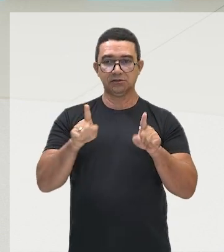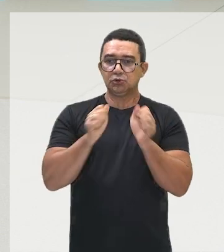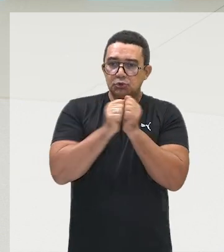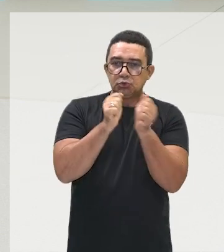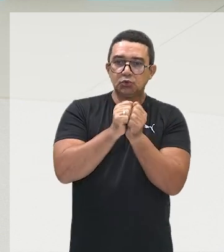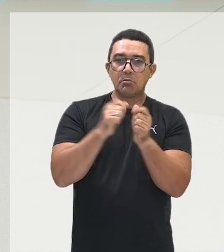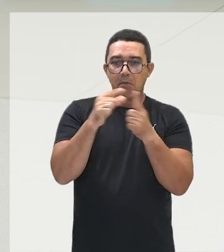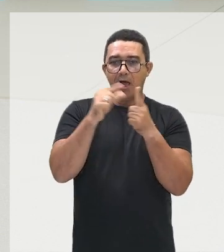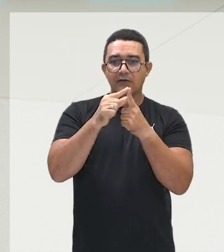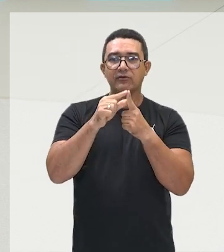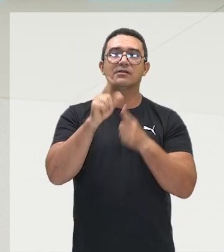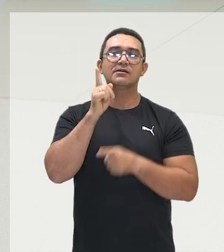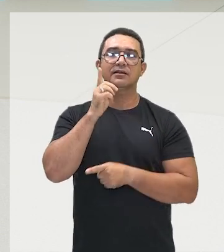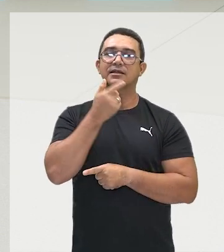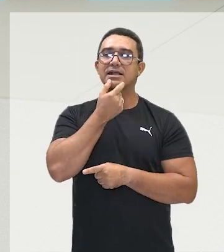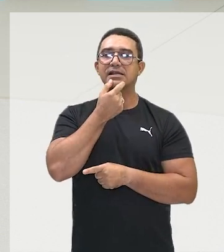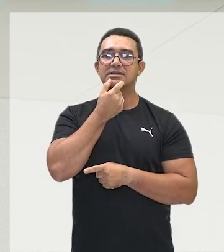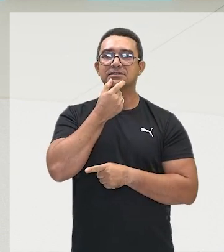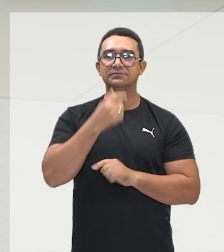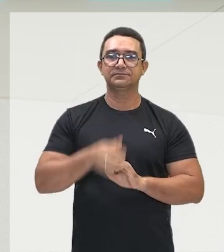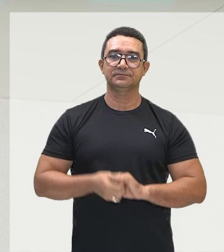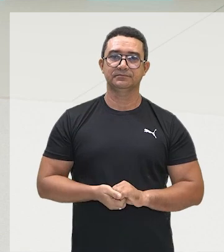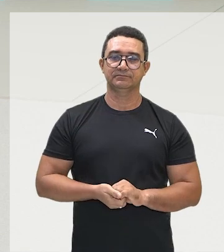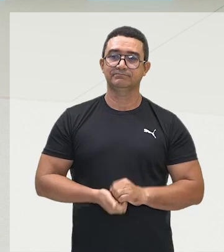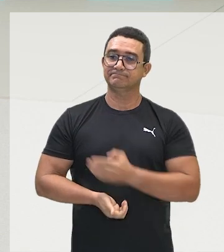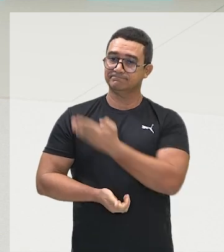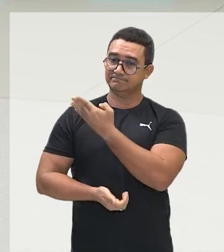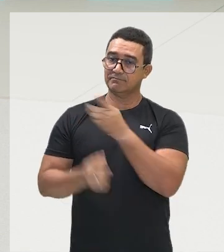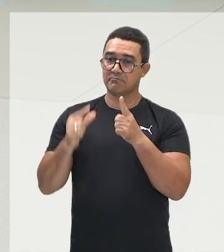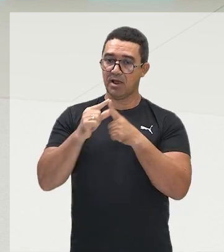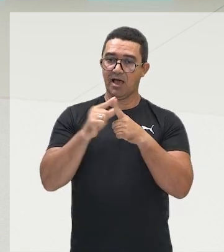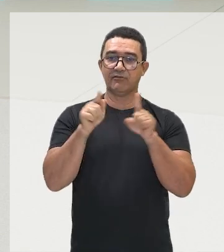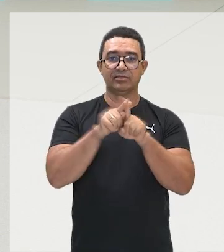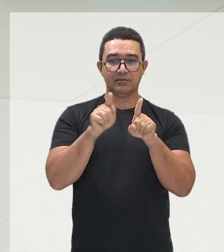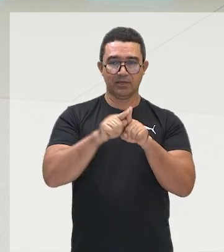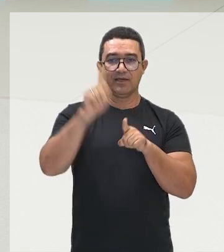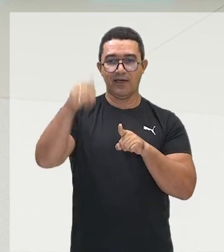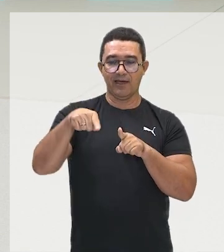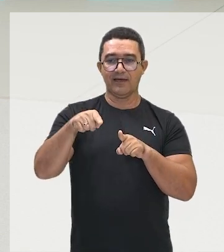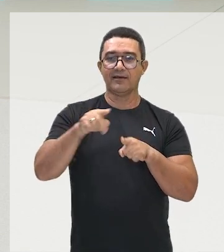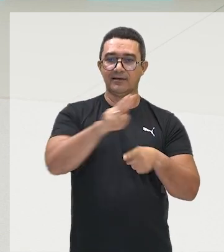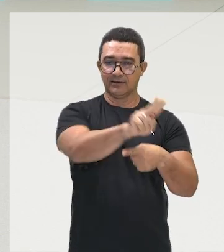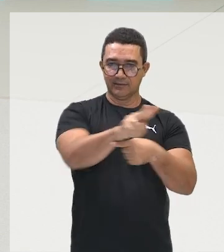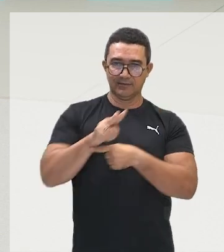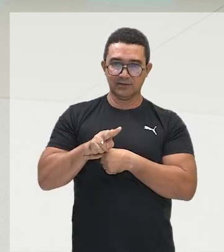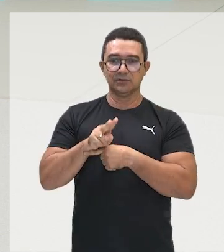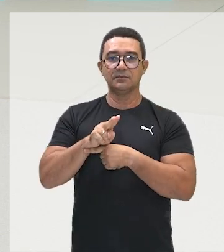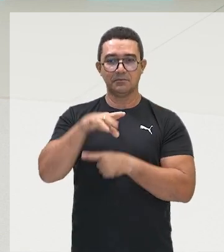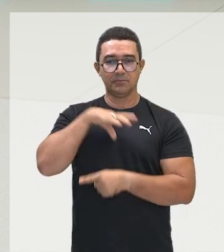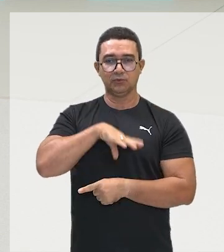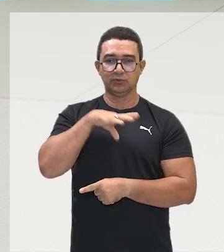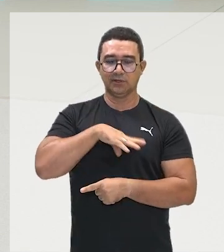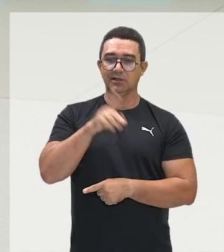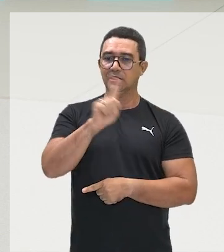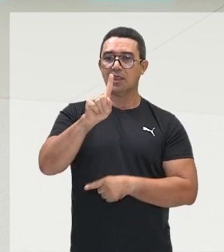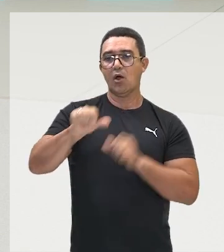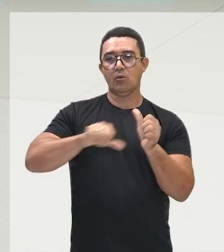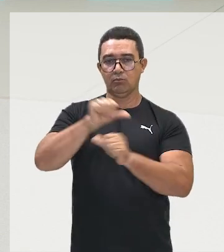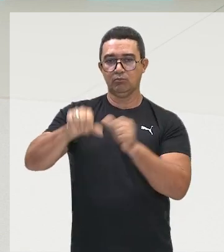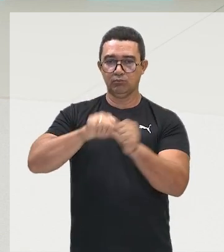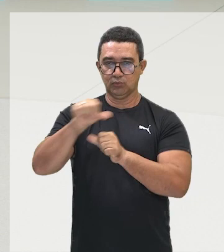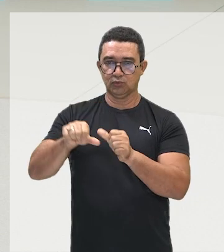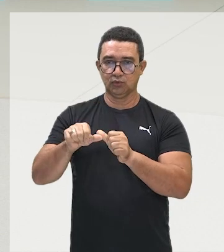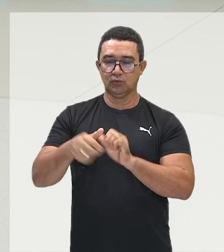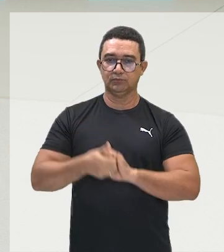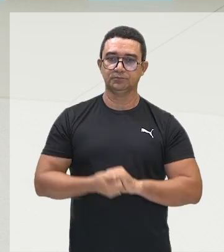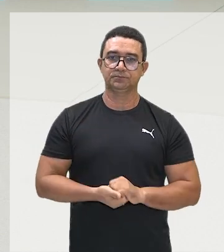marketing então é uma outra palavra que nós também trouxemos da língua inglesa e não sofreu alteração, por isso ele tem essa classificação